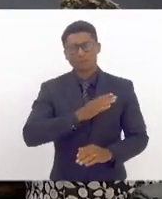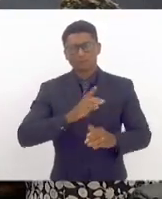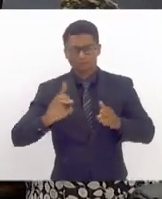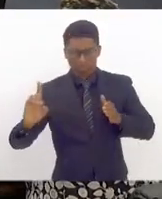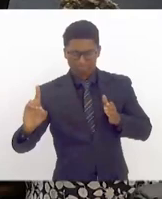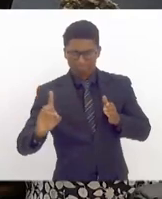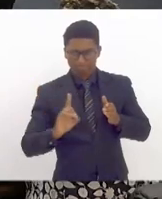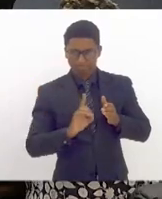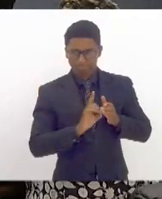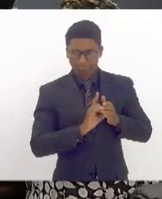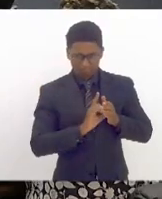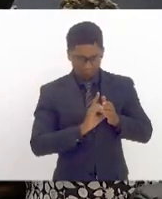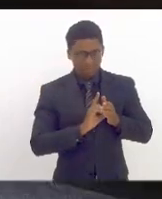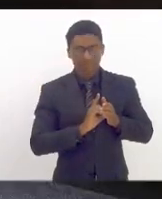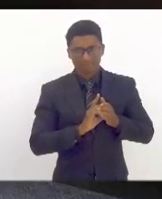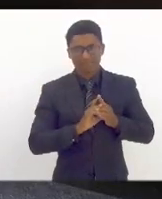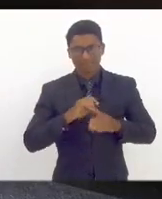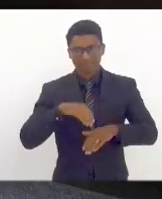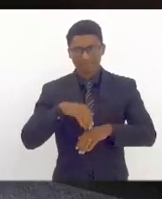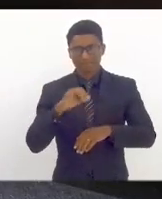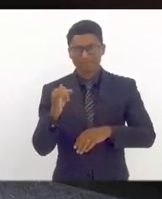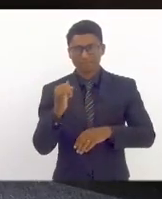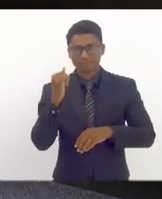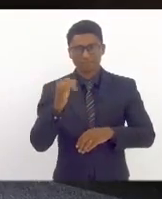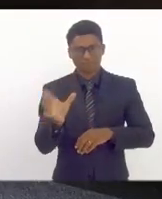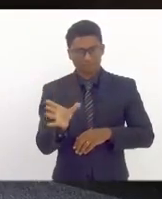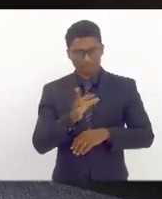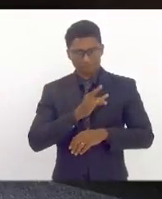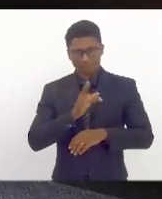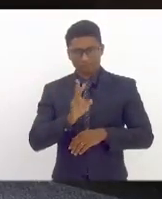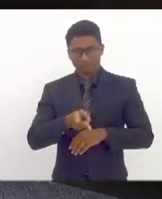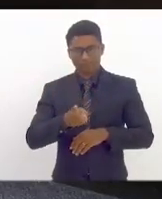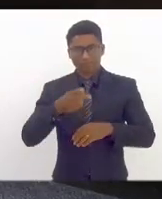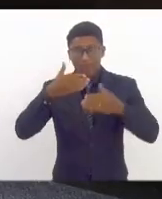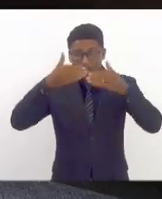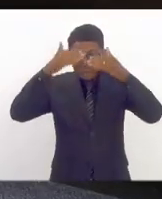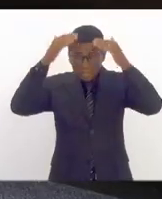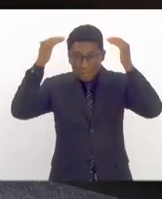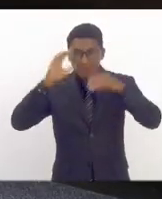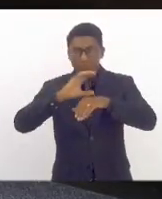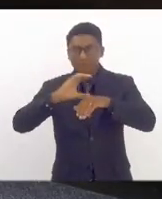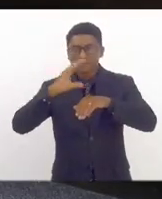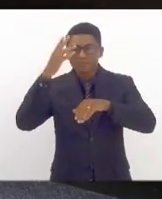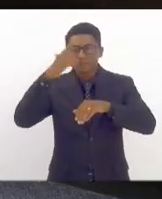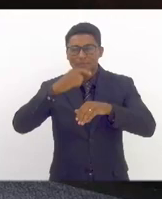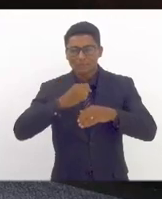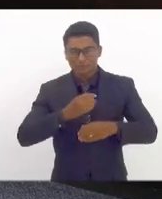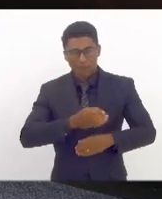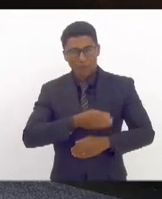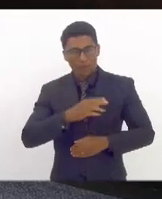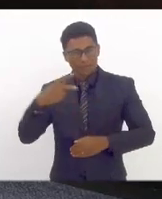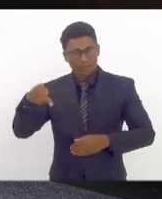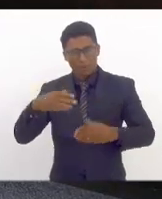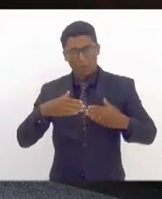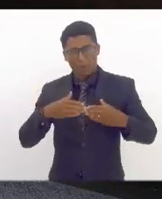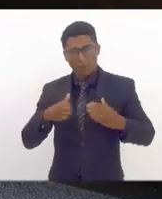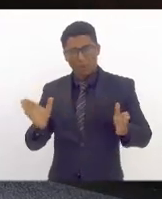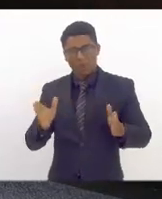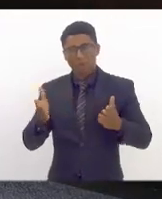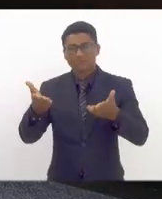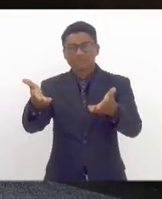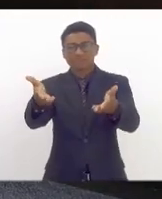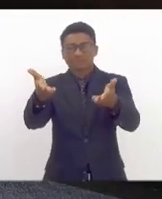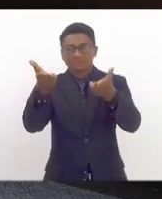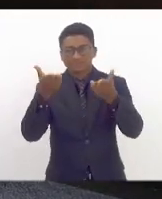o lugar mais importante da gente e ele vai ficar eternamente aqui o coração generoso e eu queria chamar então